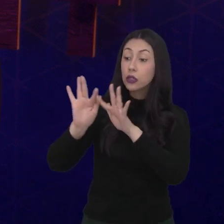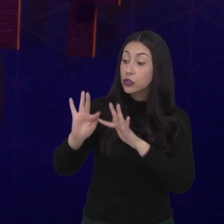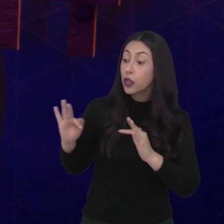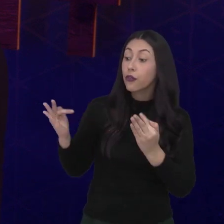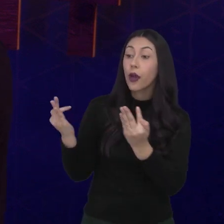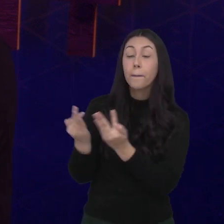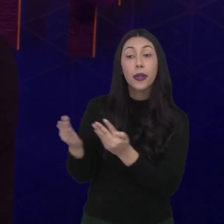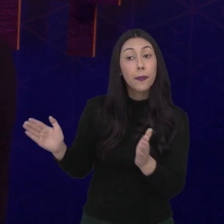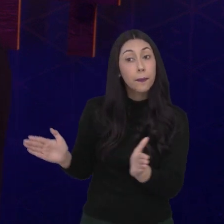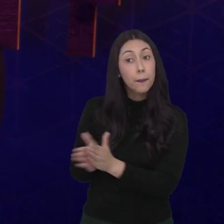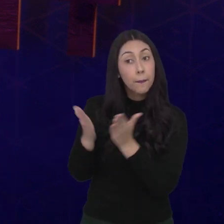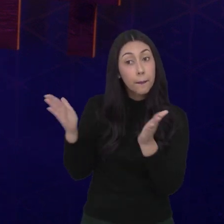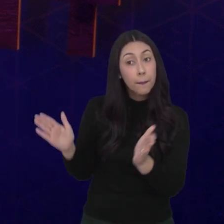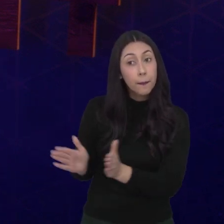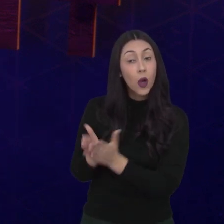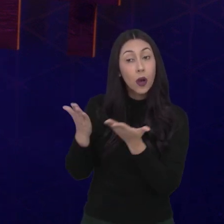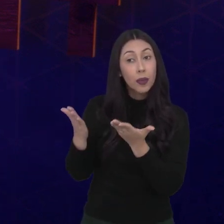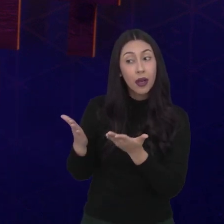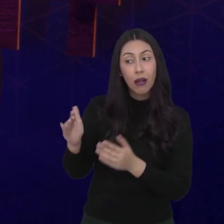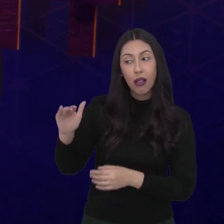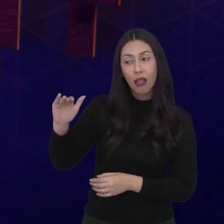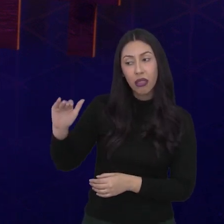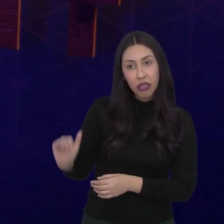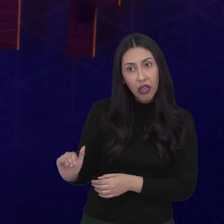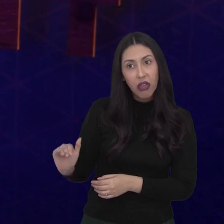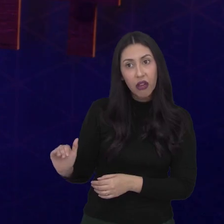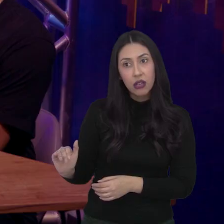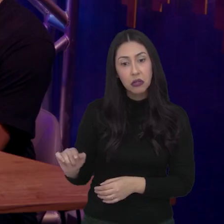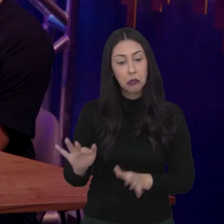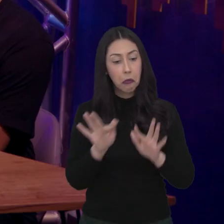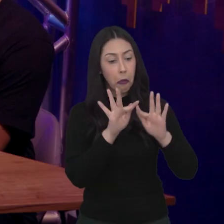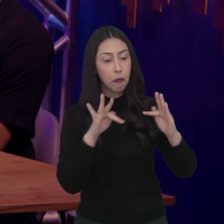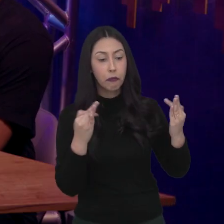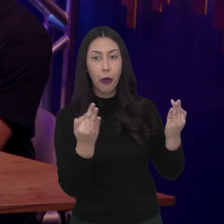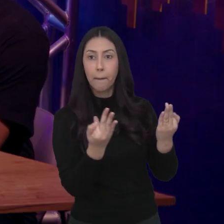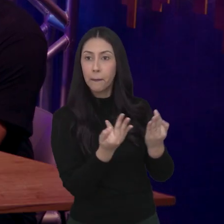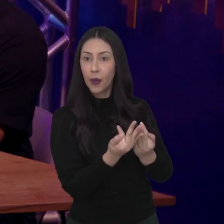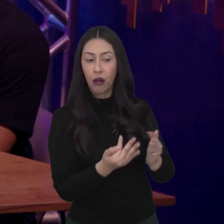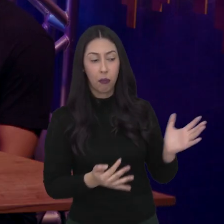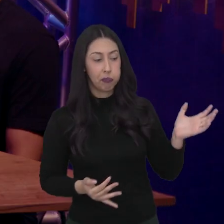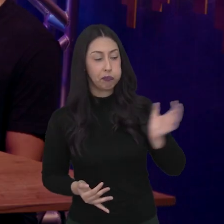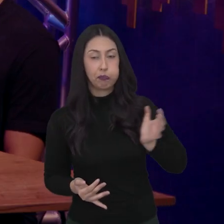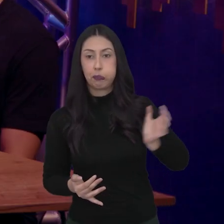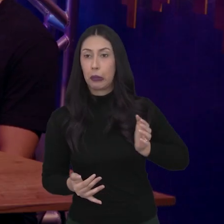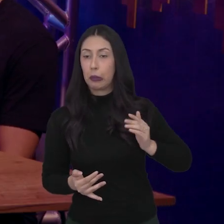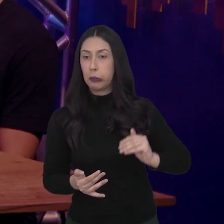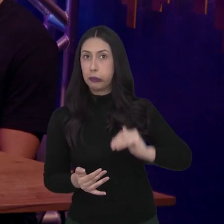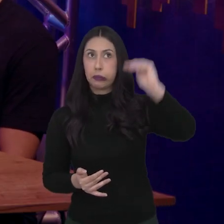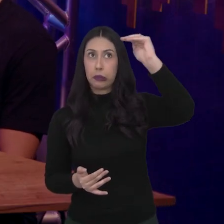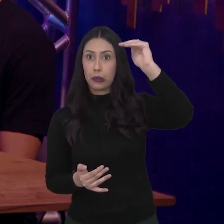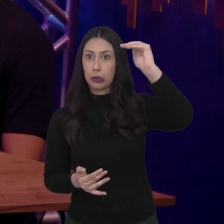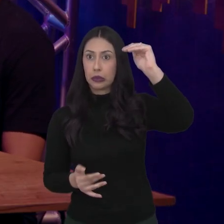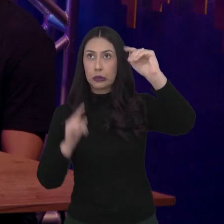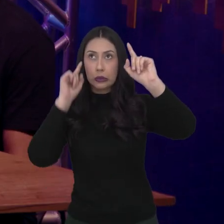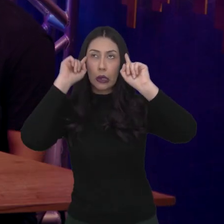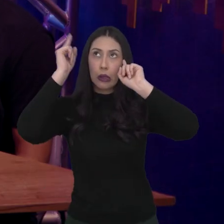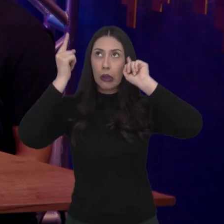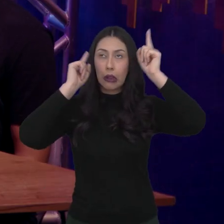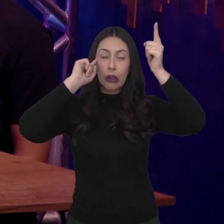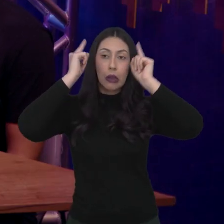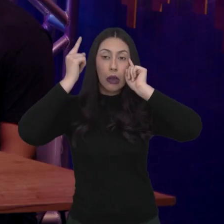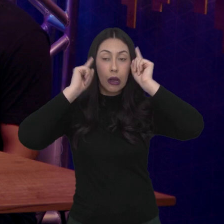famílias economicamente mais favorecidas sempre são mais criativas que as menos favorecidas,